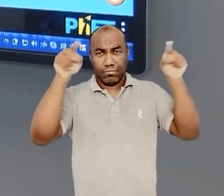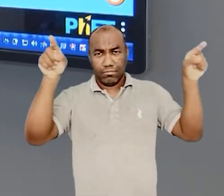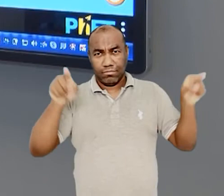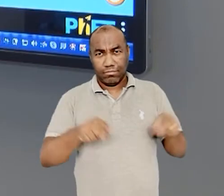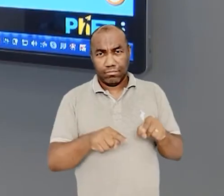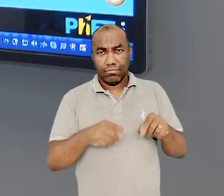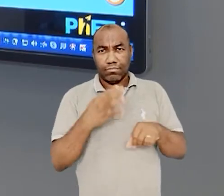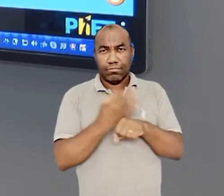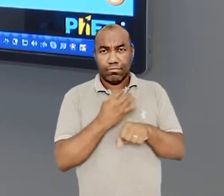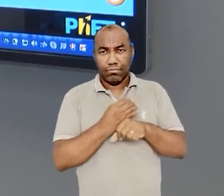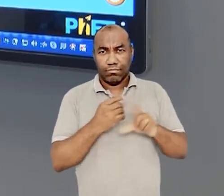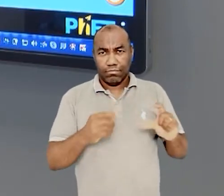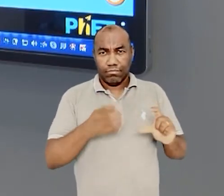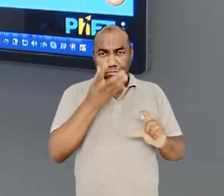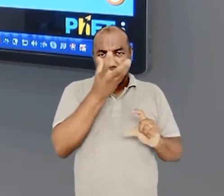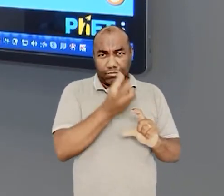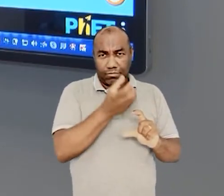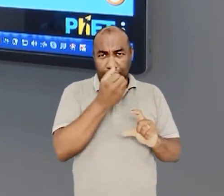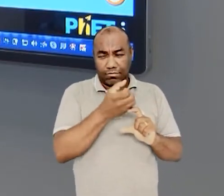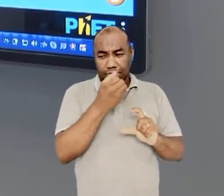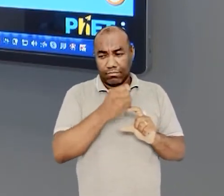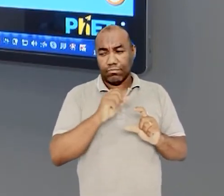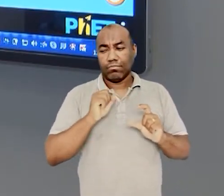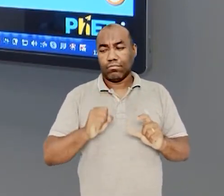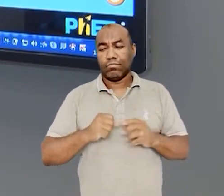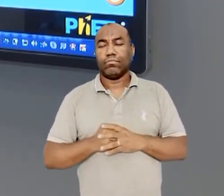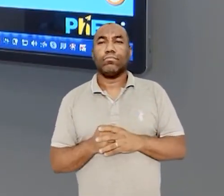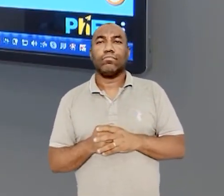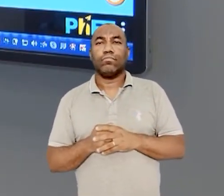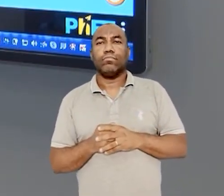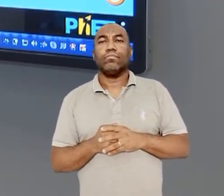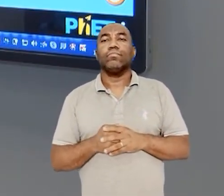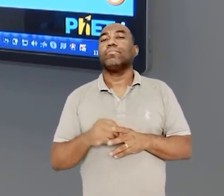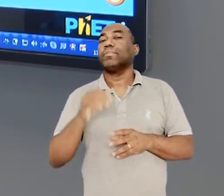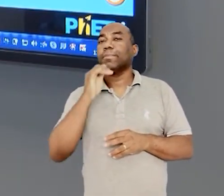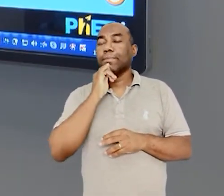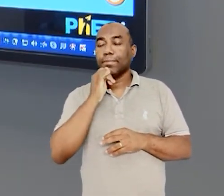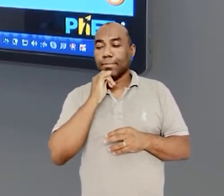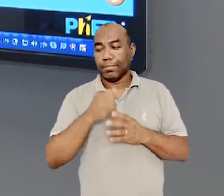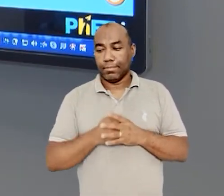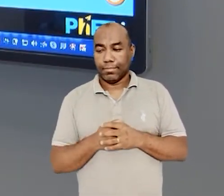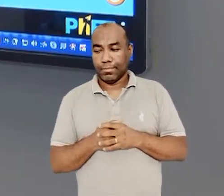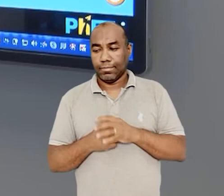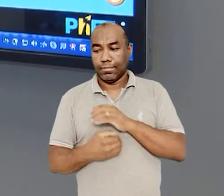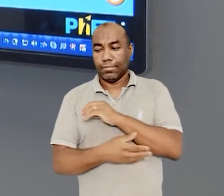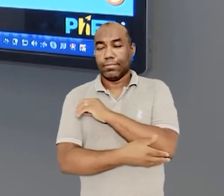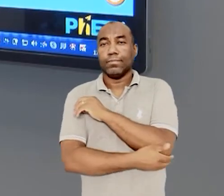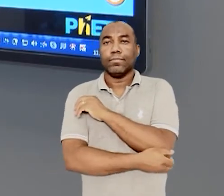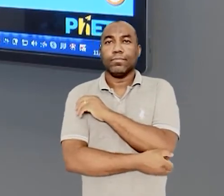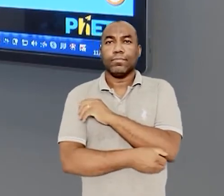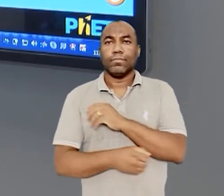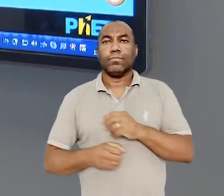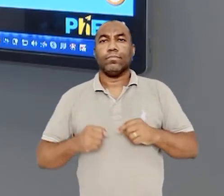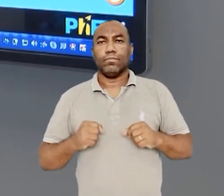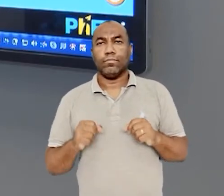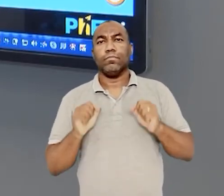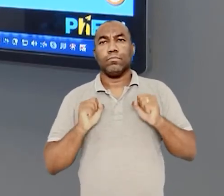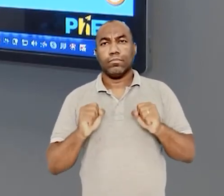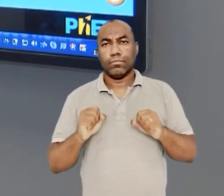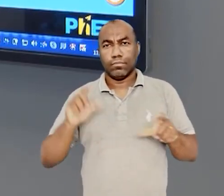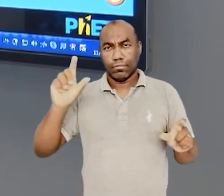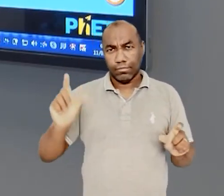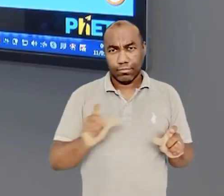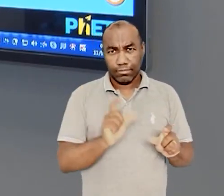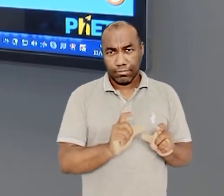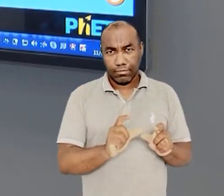elétrico um resistor. Veja bem. Vamos lá, atenção. Vamos conectar o resistor ao